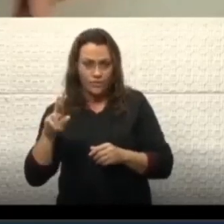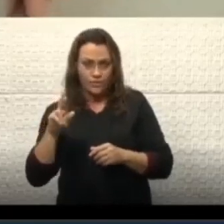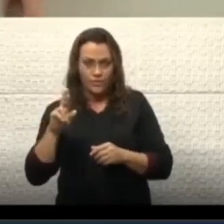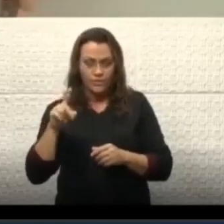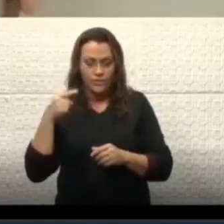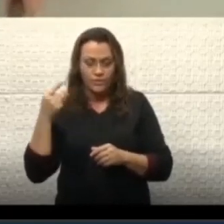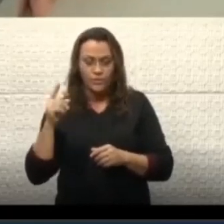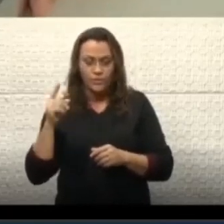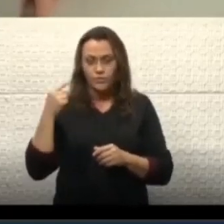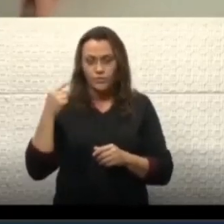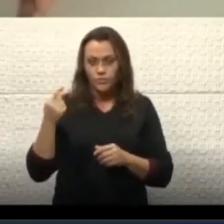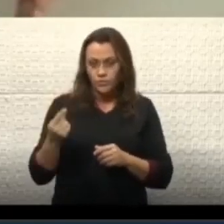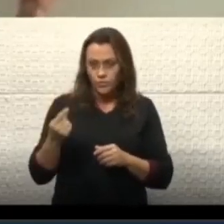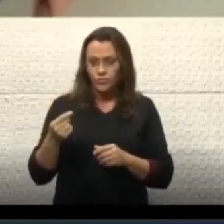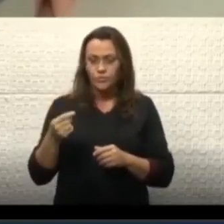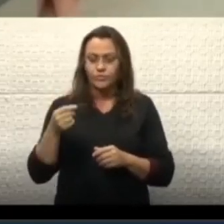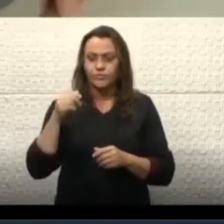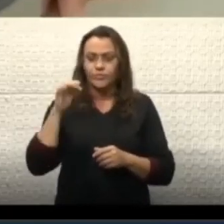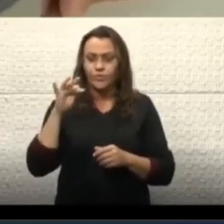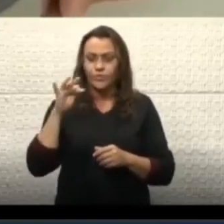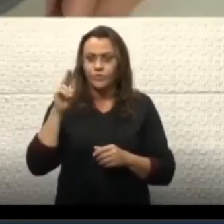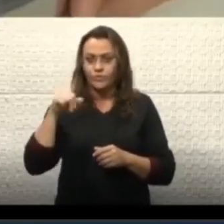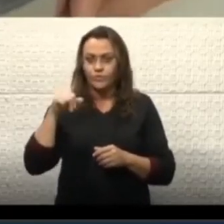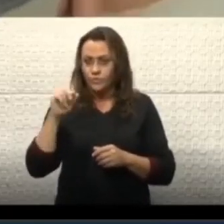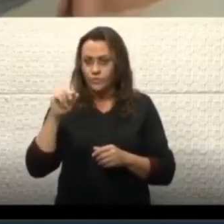filtragem no funil de Buchner.